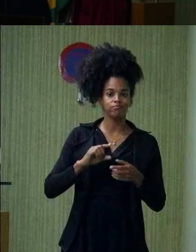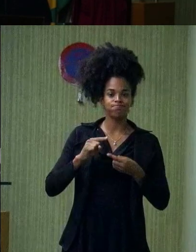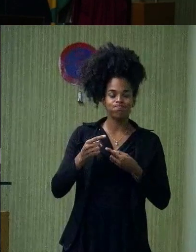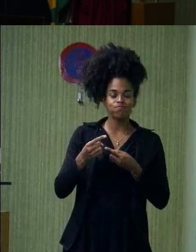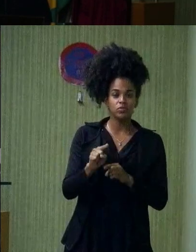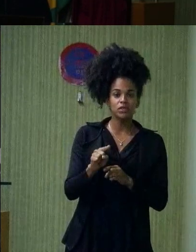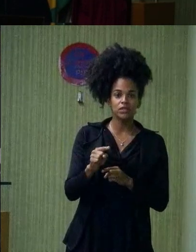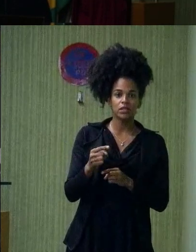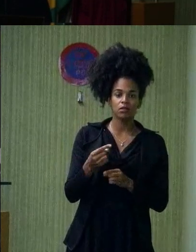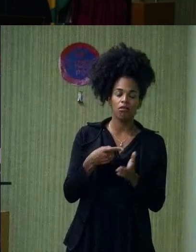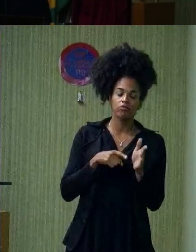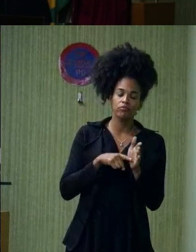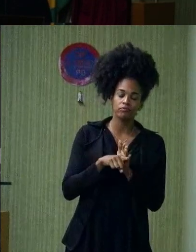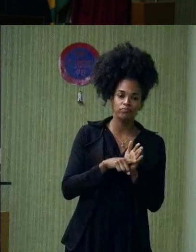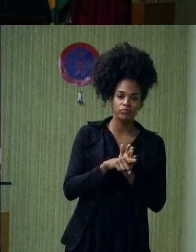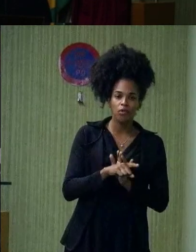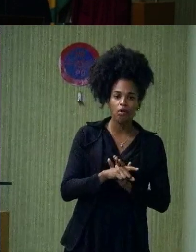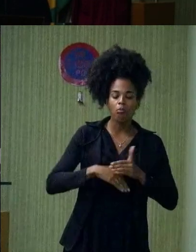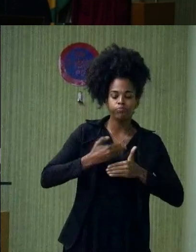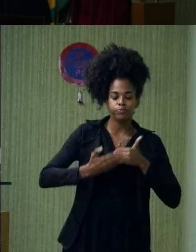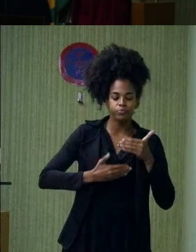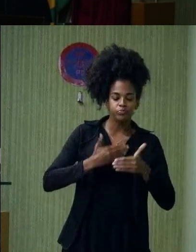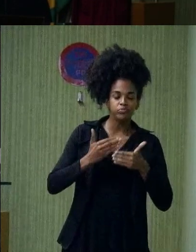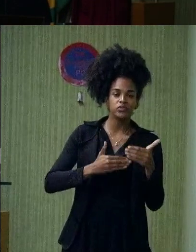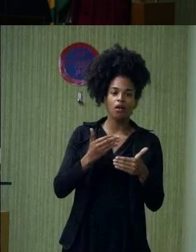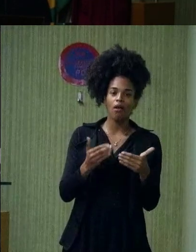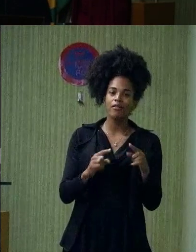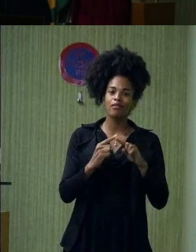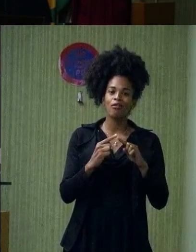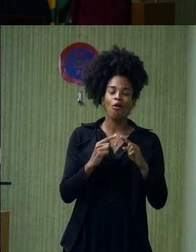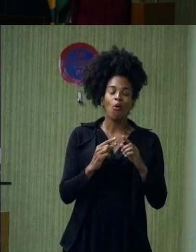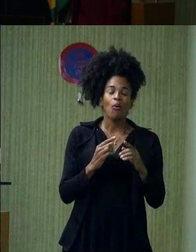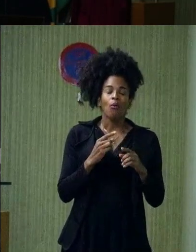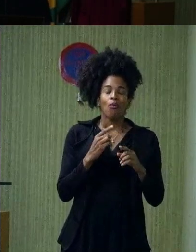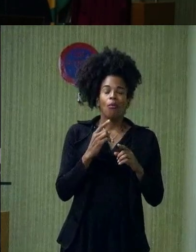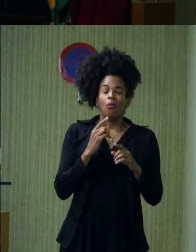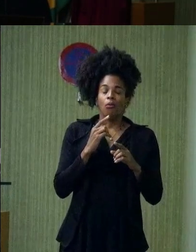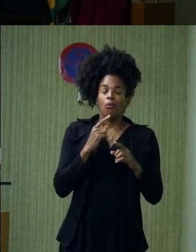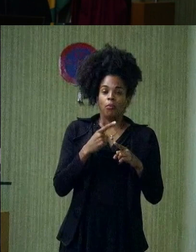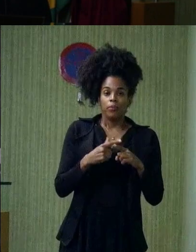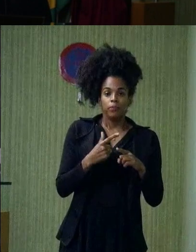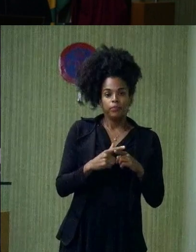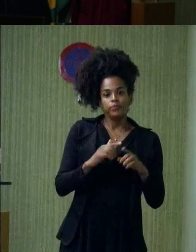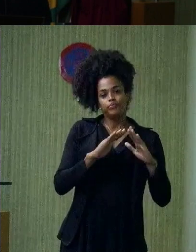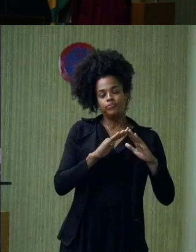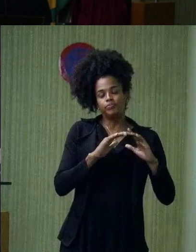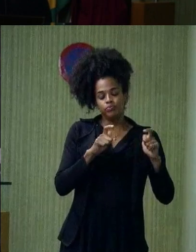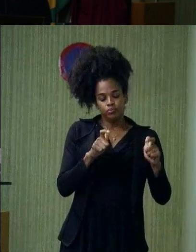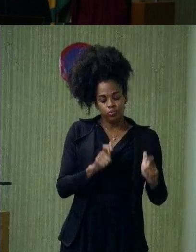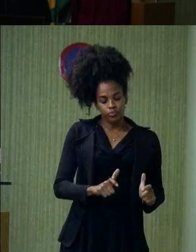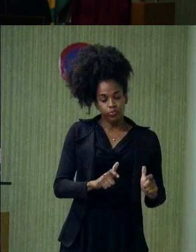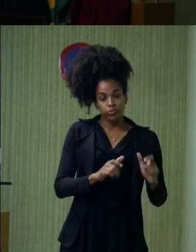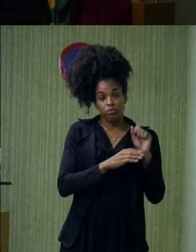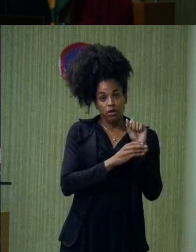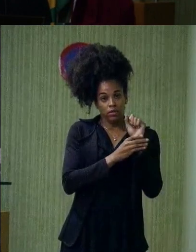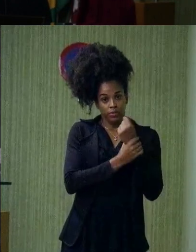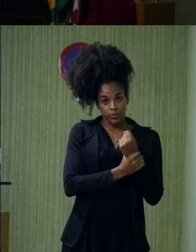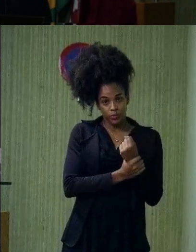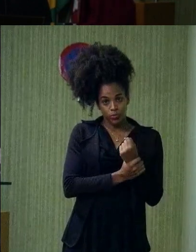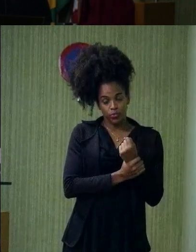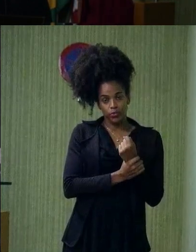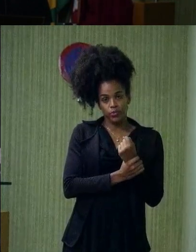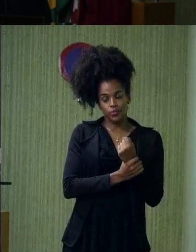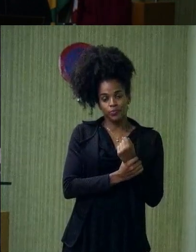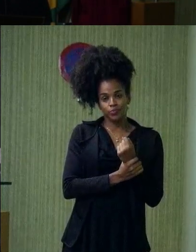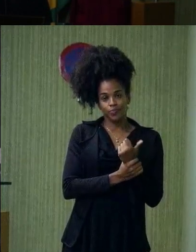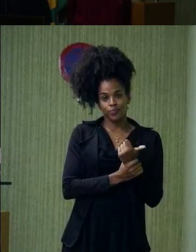buscativa dos alunos porque o abrigo não era o critério Ah eu vou pro abrigo que eu quiser não eu vou pro abrigo que pode me receber porque